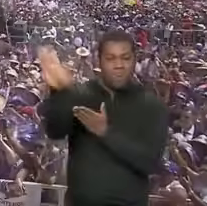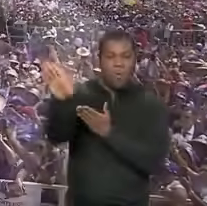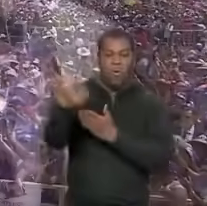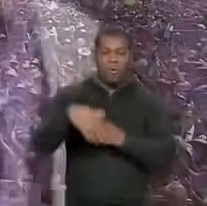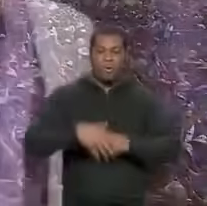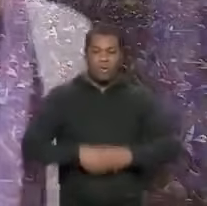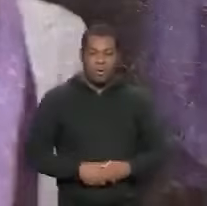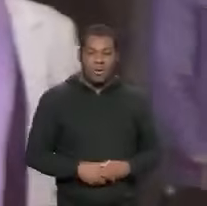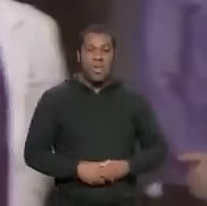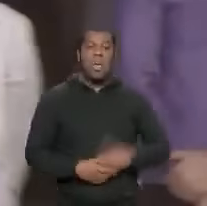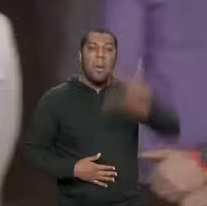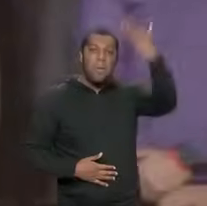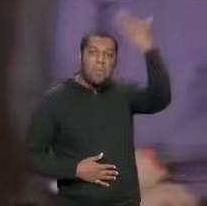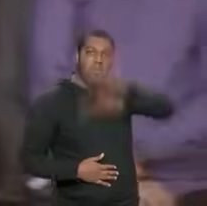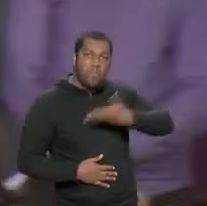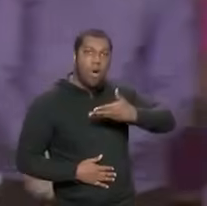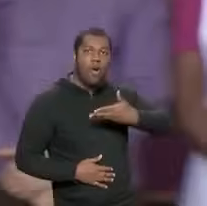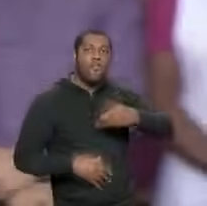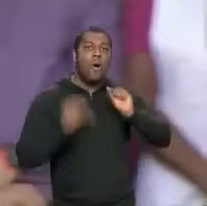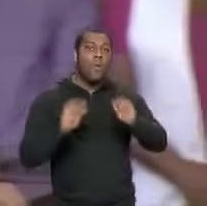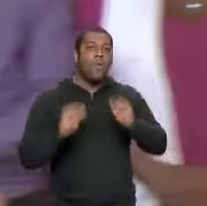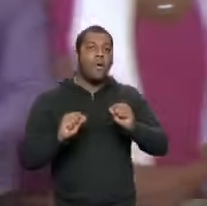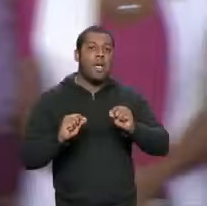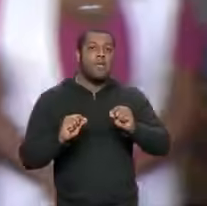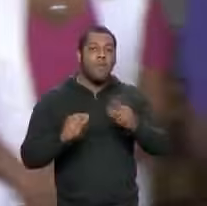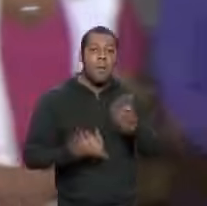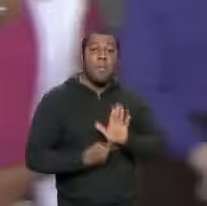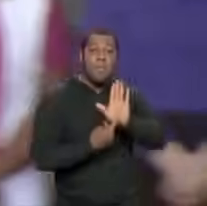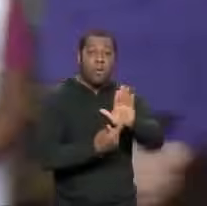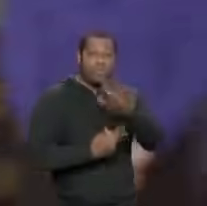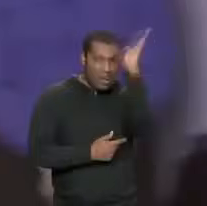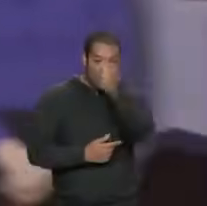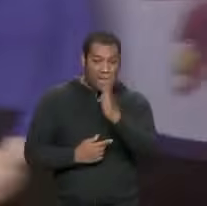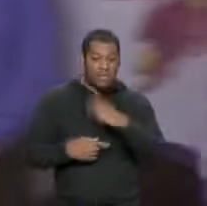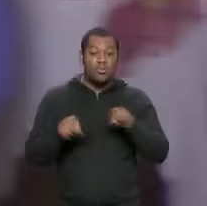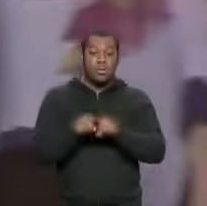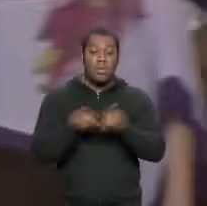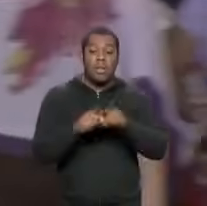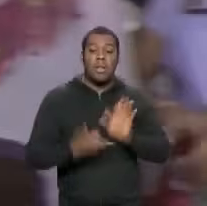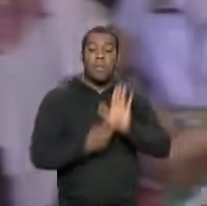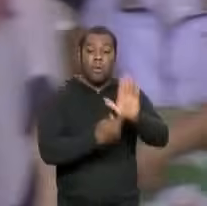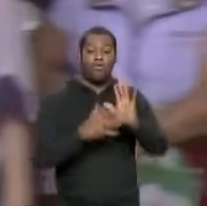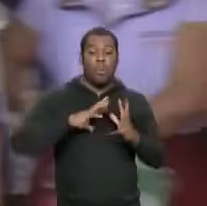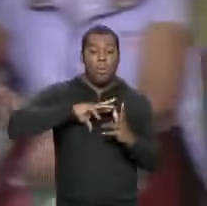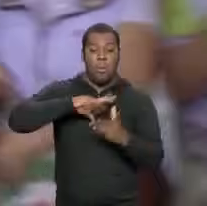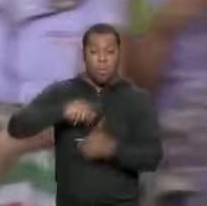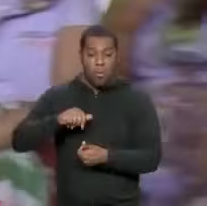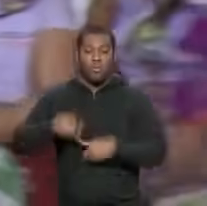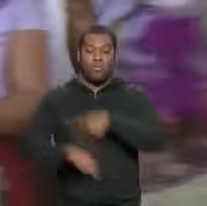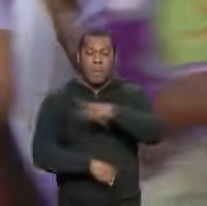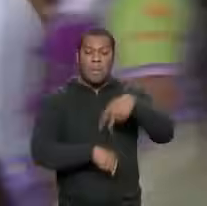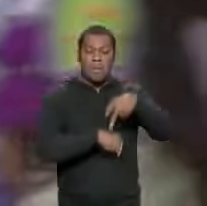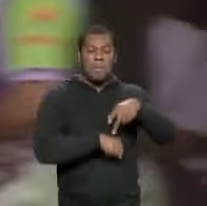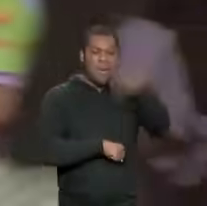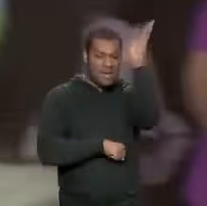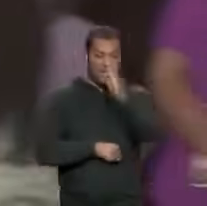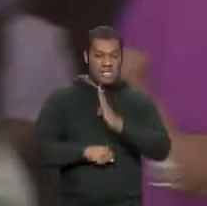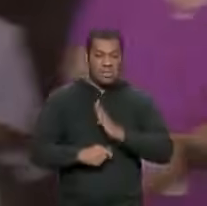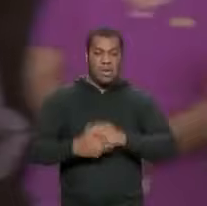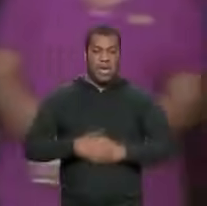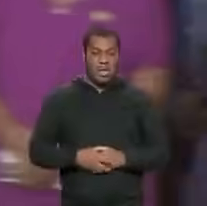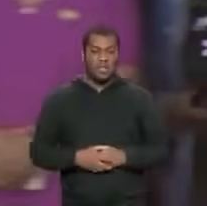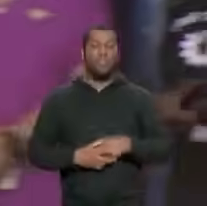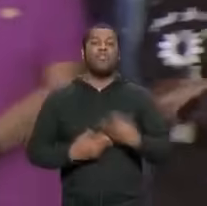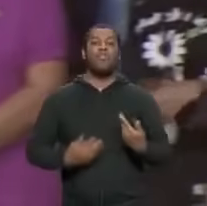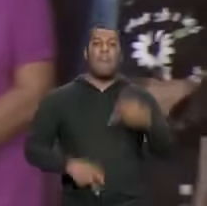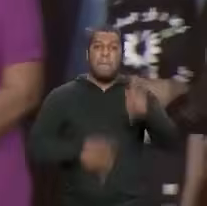provar a este país e para provar ao mundo que esse país tem condição de tratar o